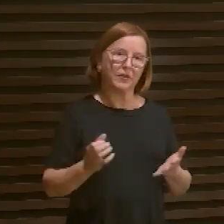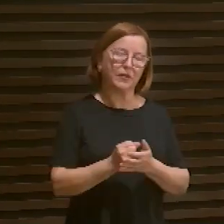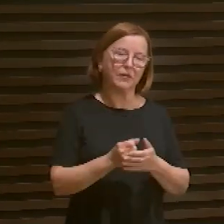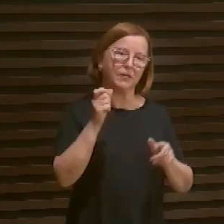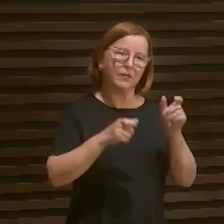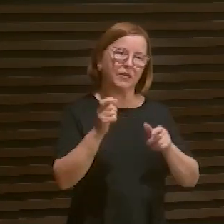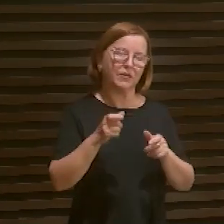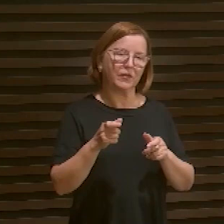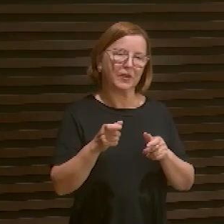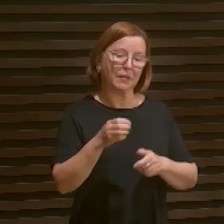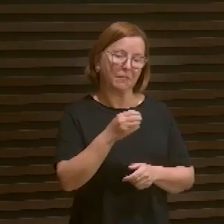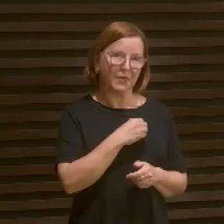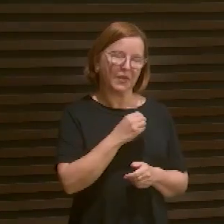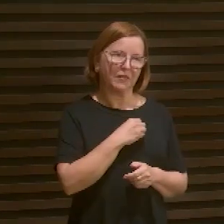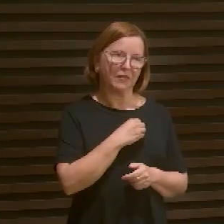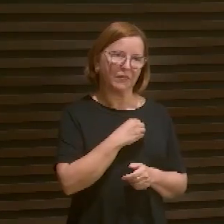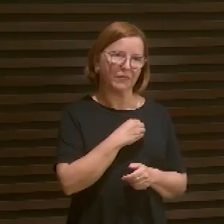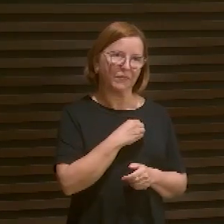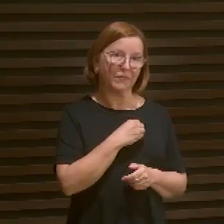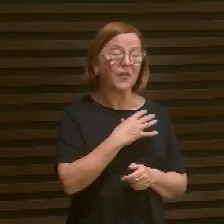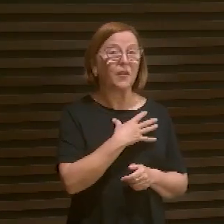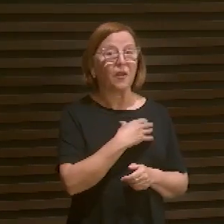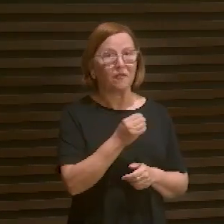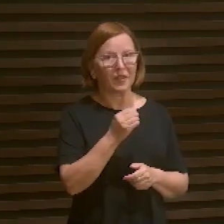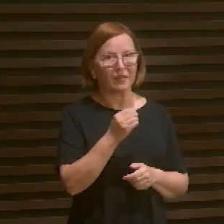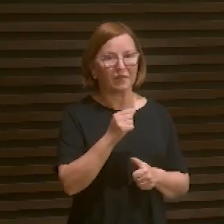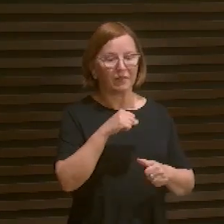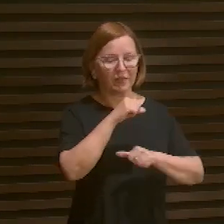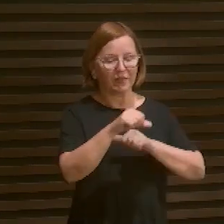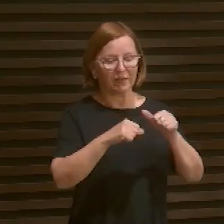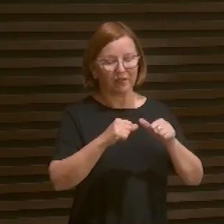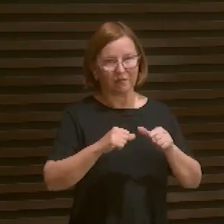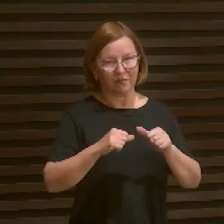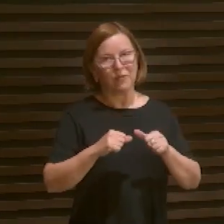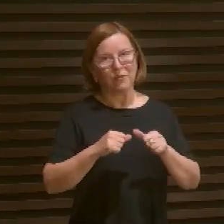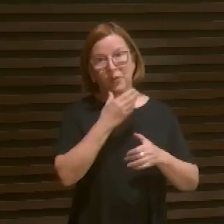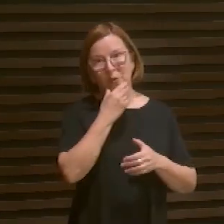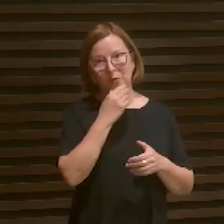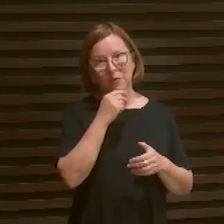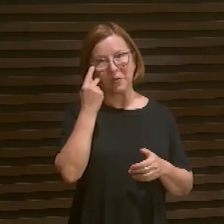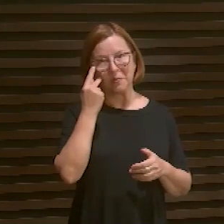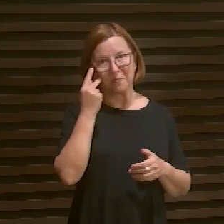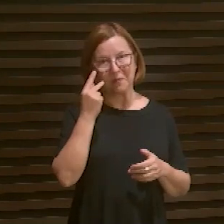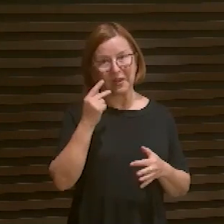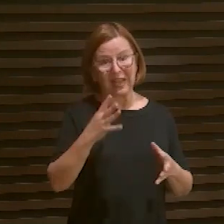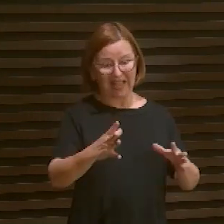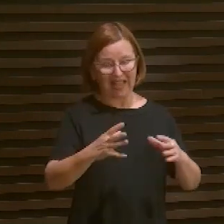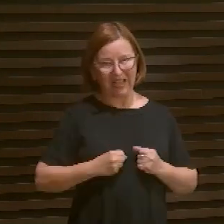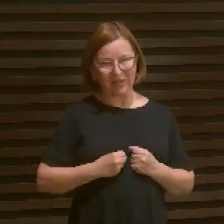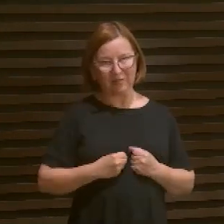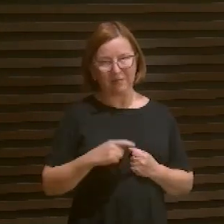de pecador é o Filho que se fez carne, para assumir na sua carne